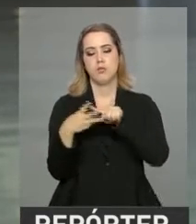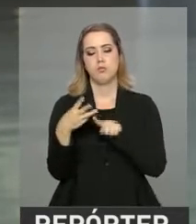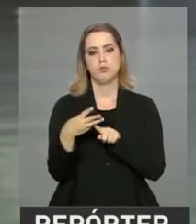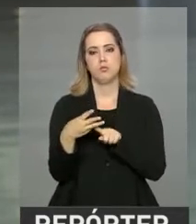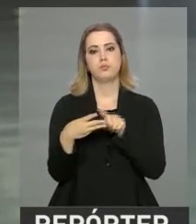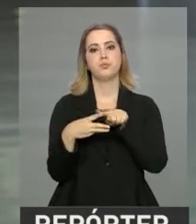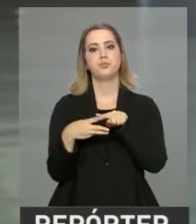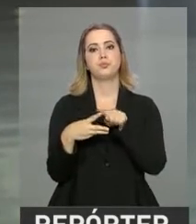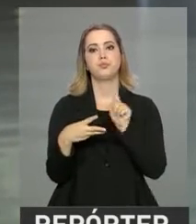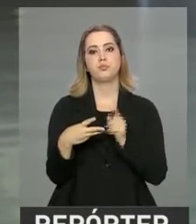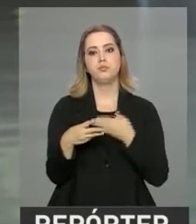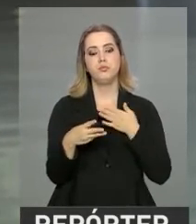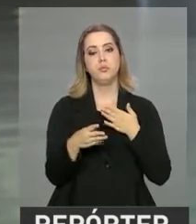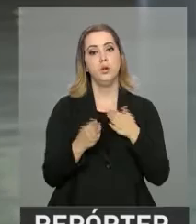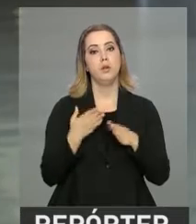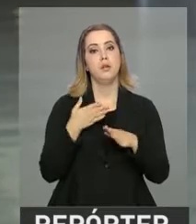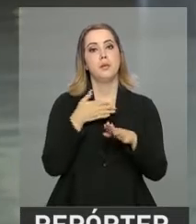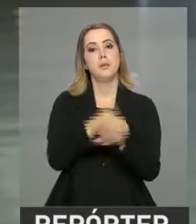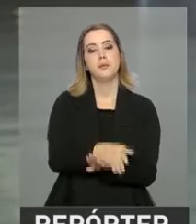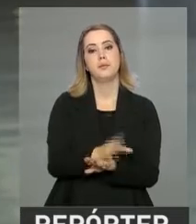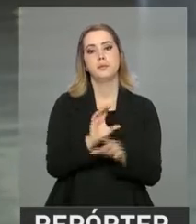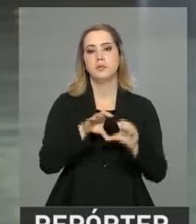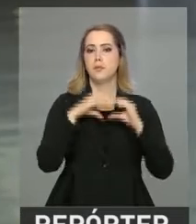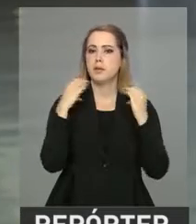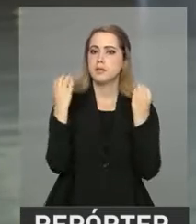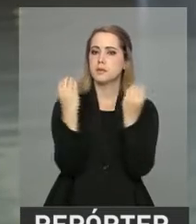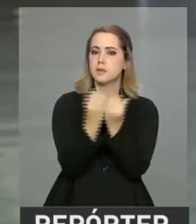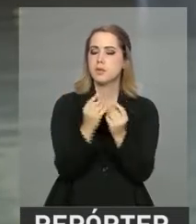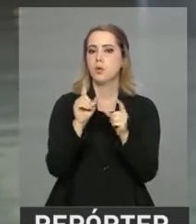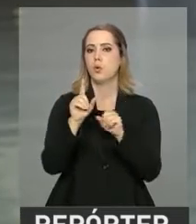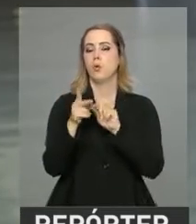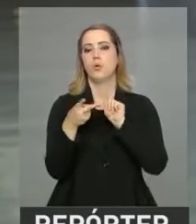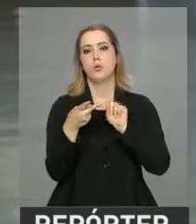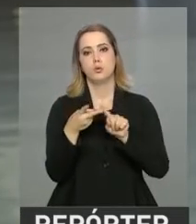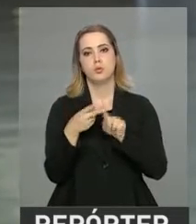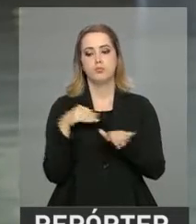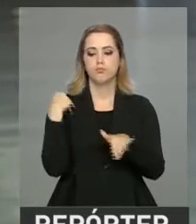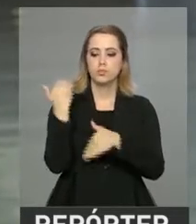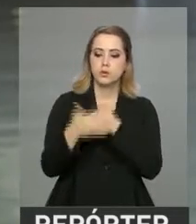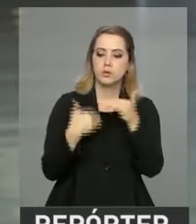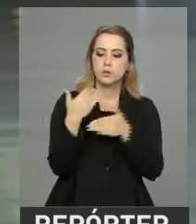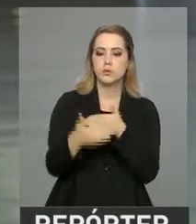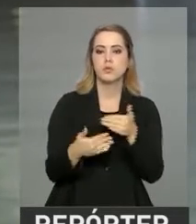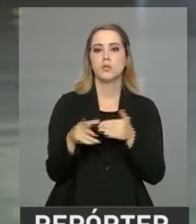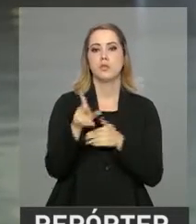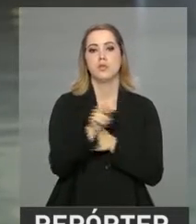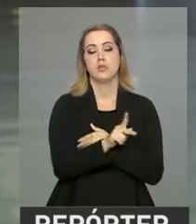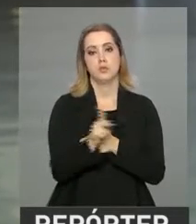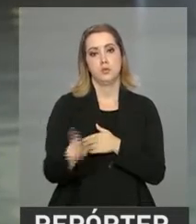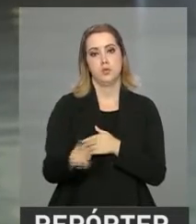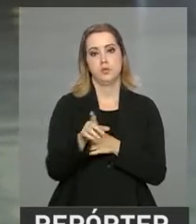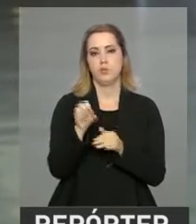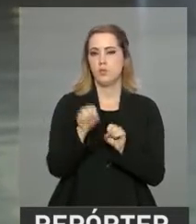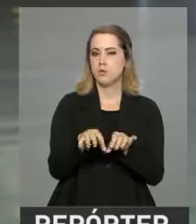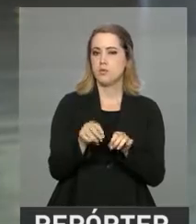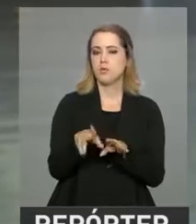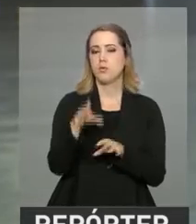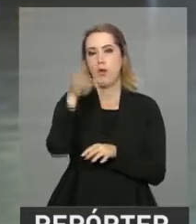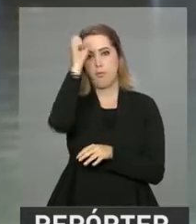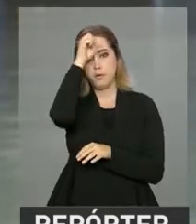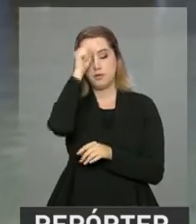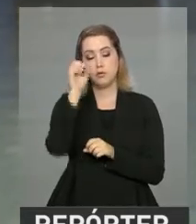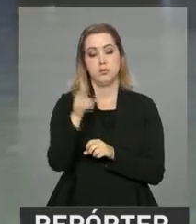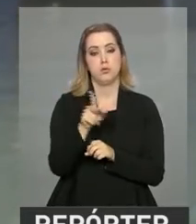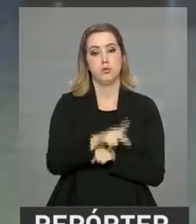é voltado para a participação da comunidade, o outro para a formação continuada dos professores e o terceiro eixo está